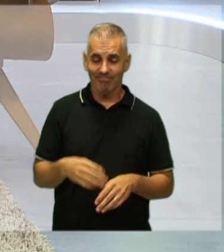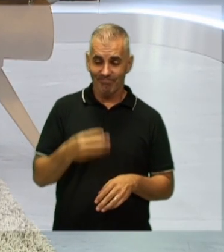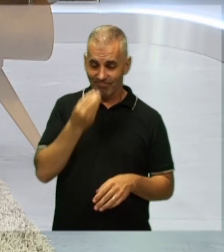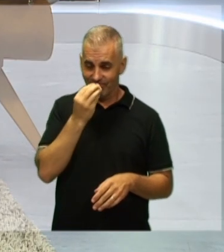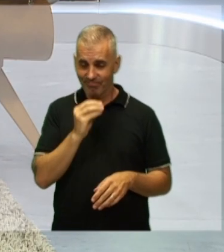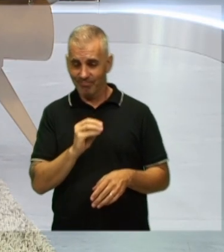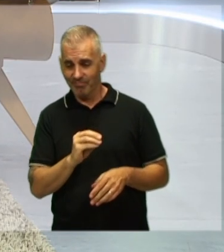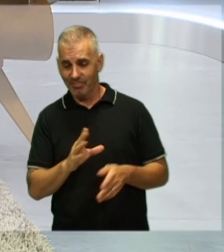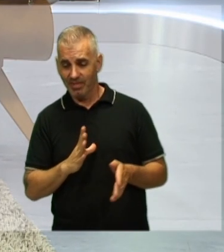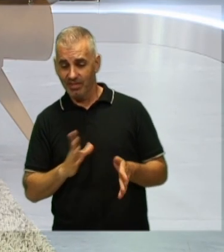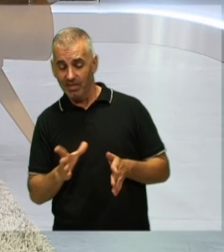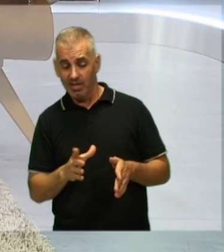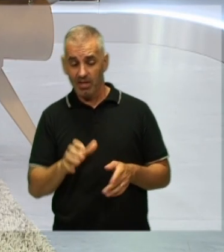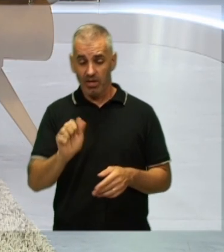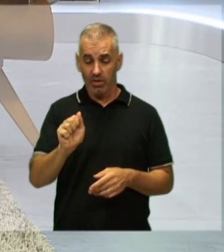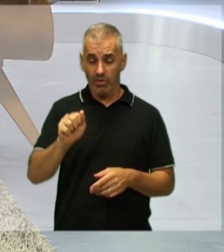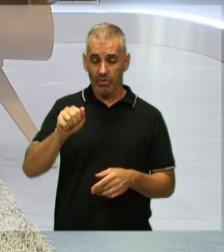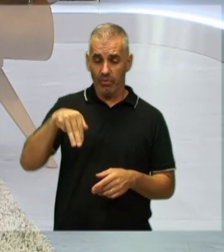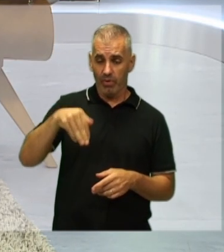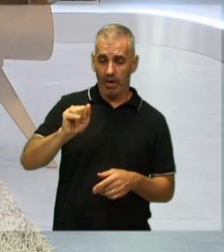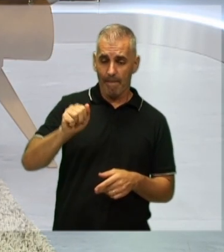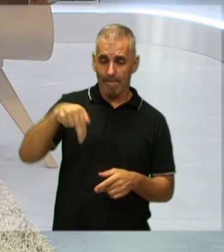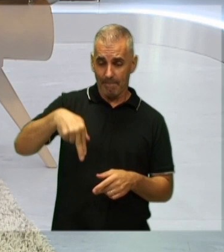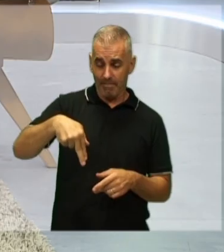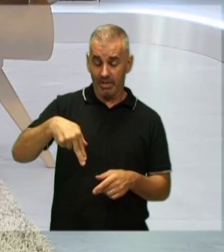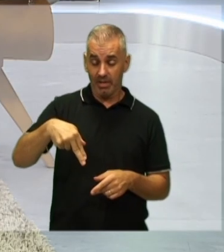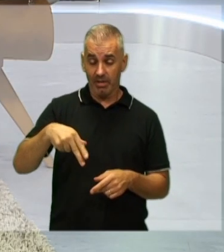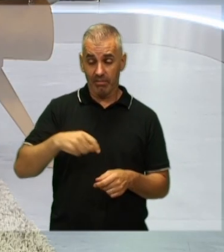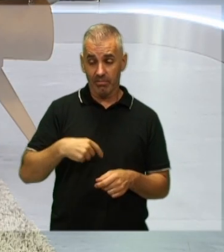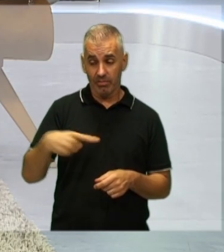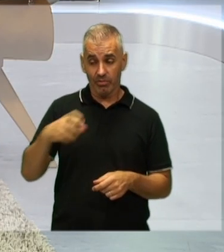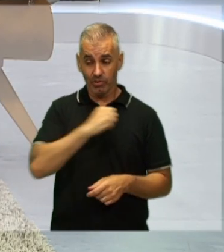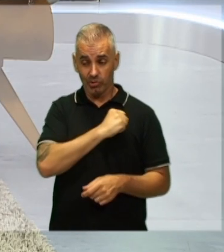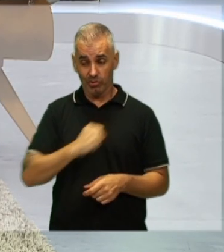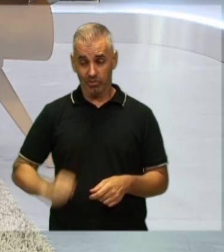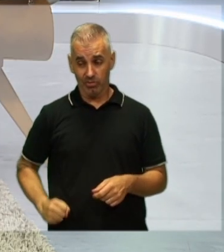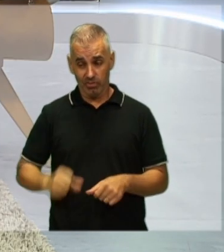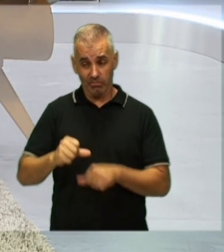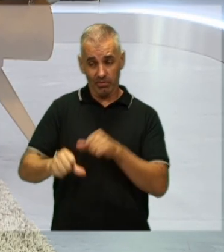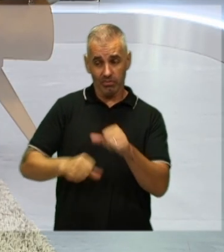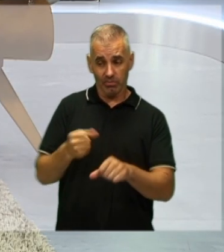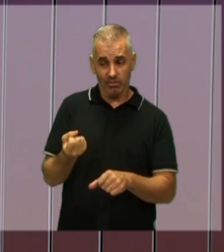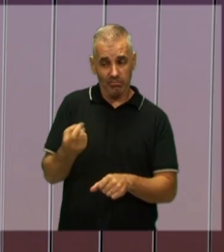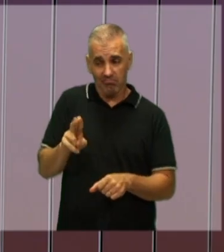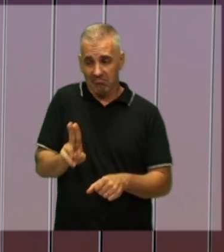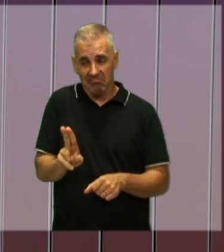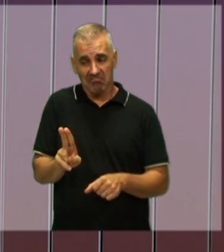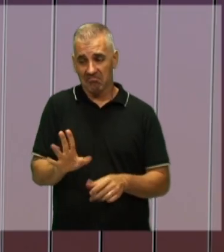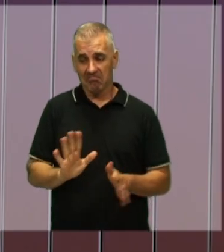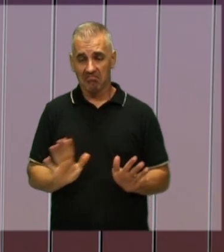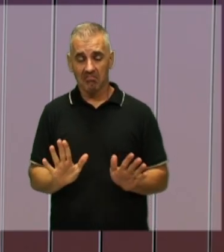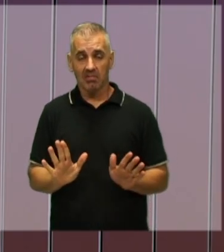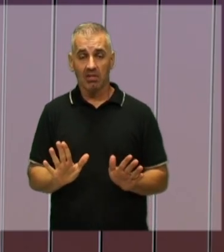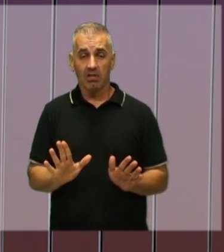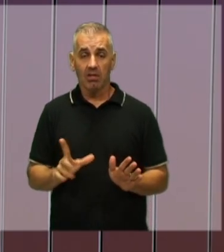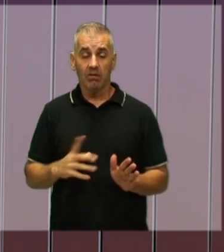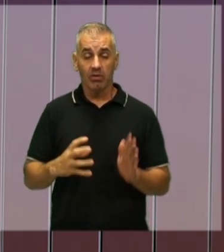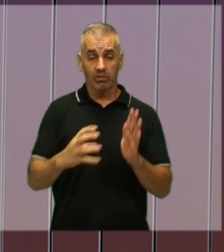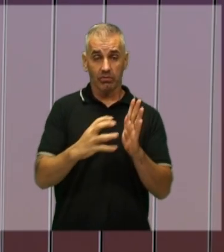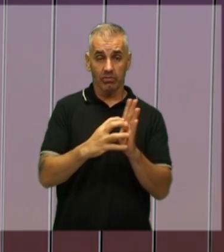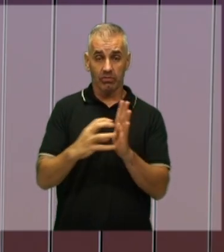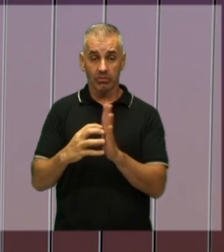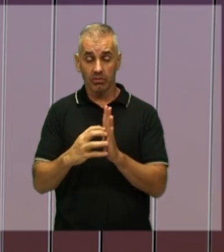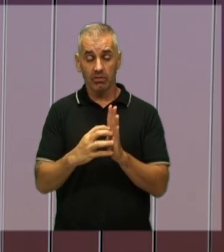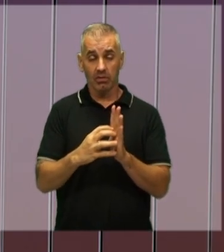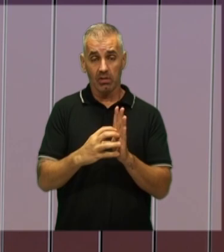para que lado o Amin vai, mas numa conjuntura nacional que o PP, a coligação